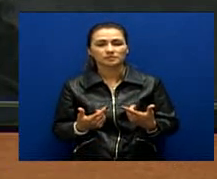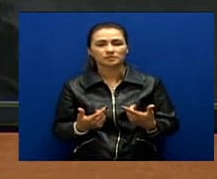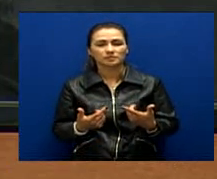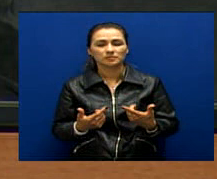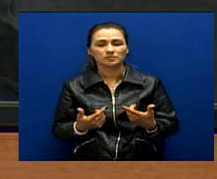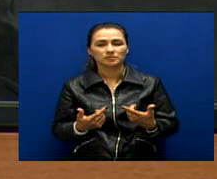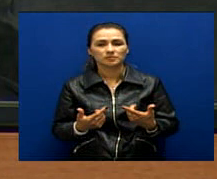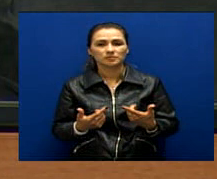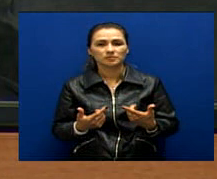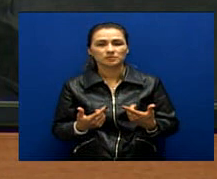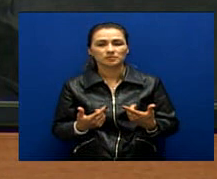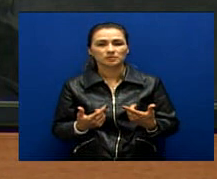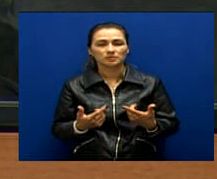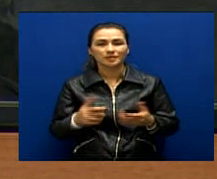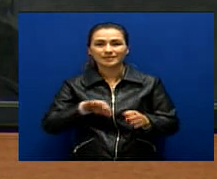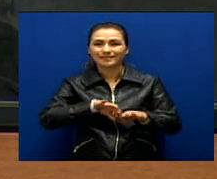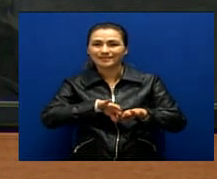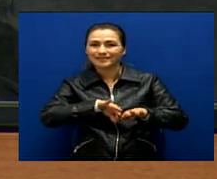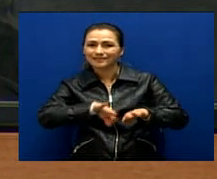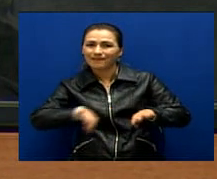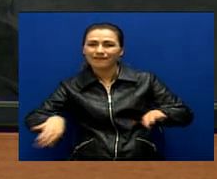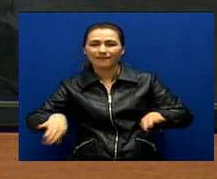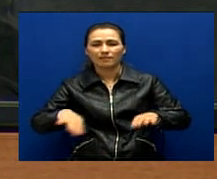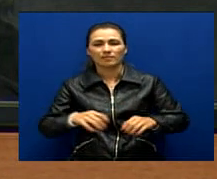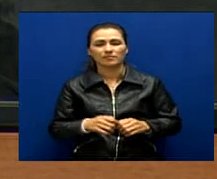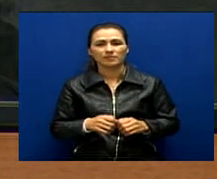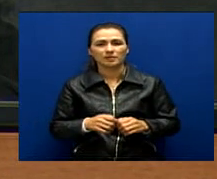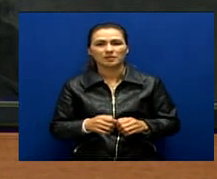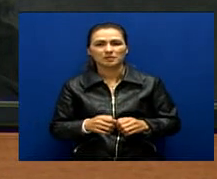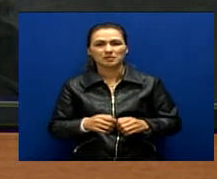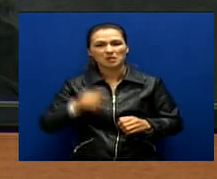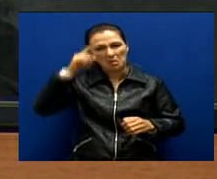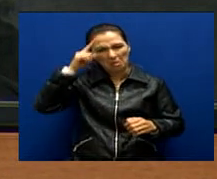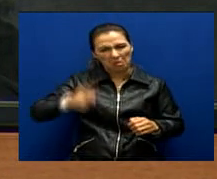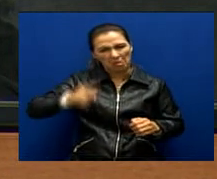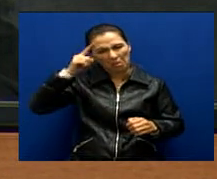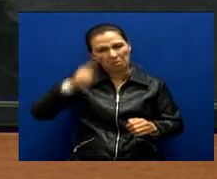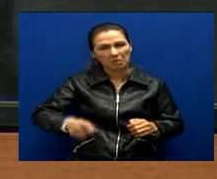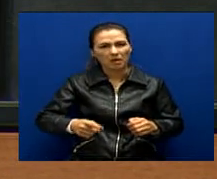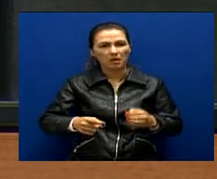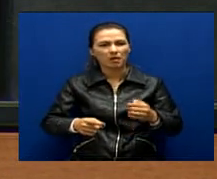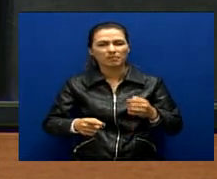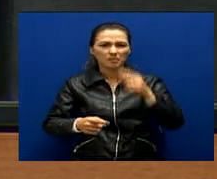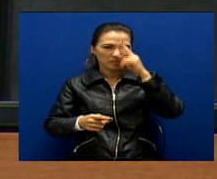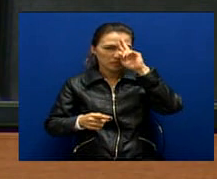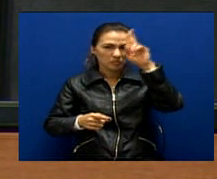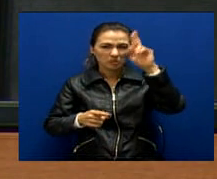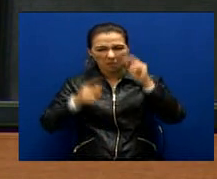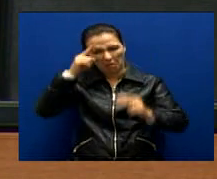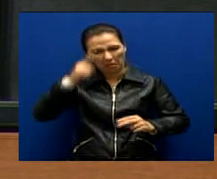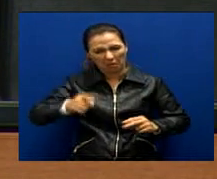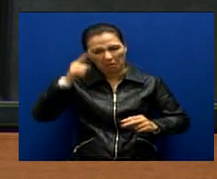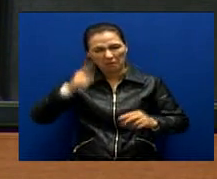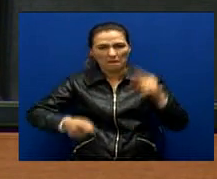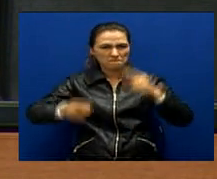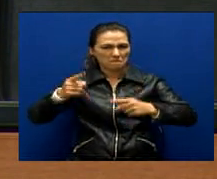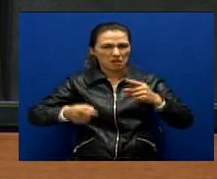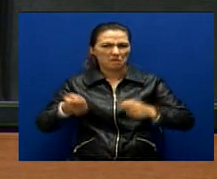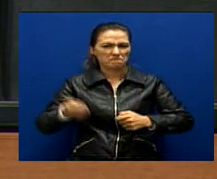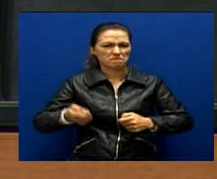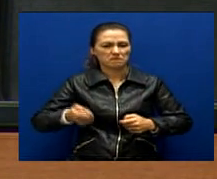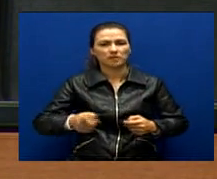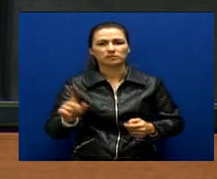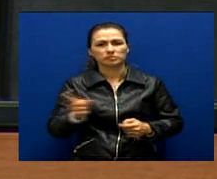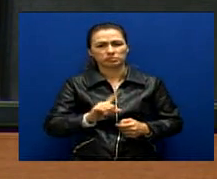dos conselheiros e não autoritário de forma de cima para baixo só tem um último comentário eu vou passar as